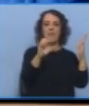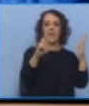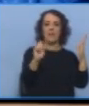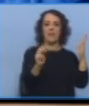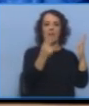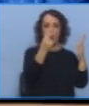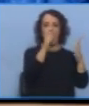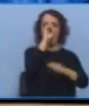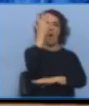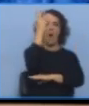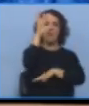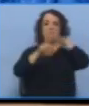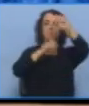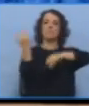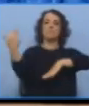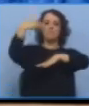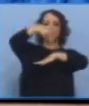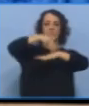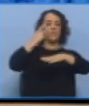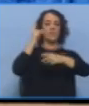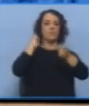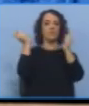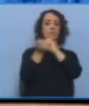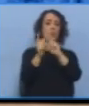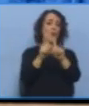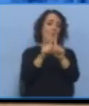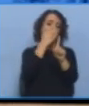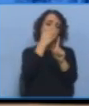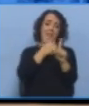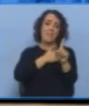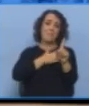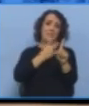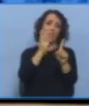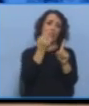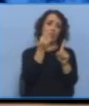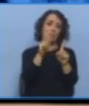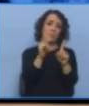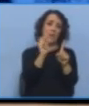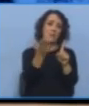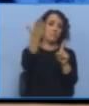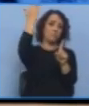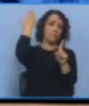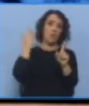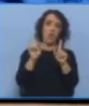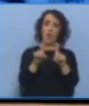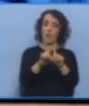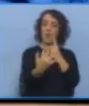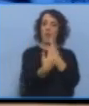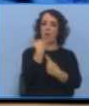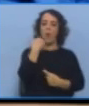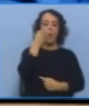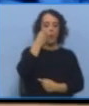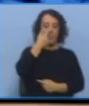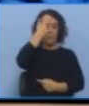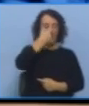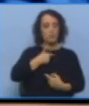vida. É um empresário, é o caso de um empresário há 2000 anos atrás, que é muito inspirador para nós. Quer dizer, este encontro pessoal com Cristo, de que forma é que